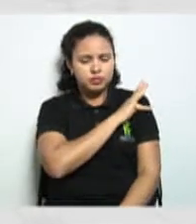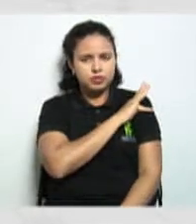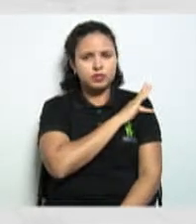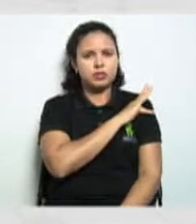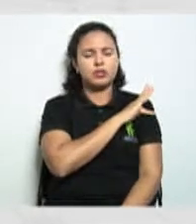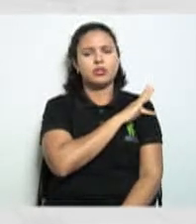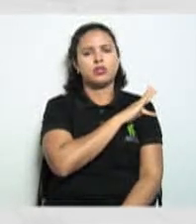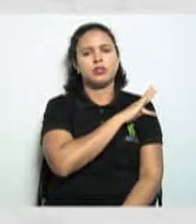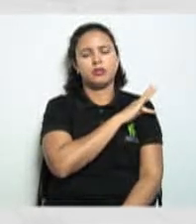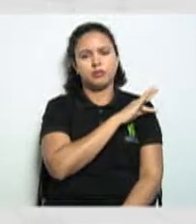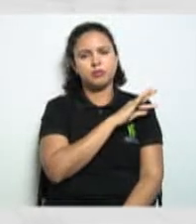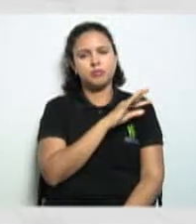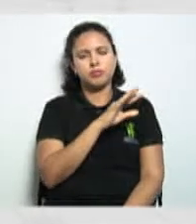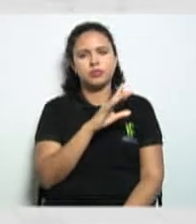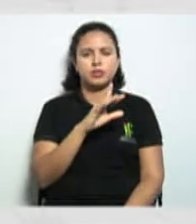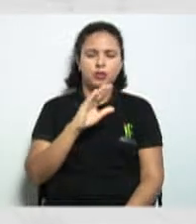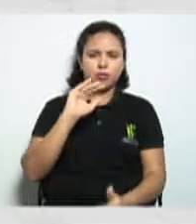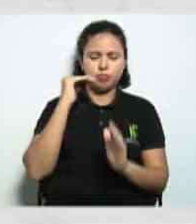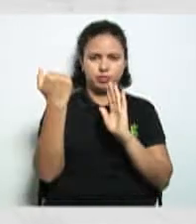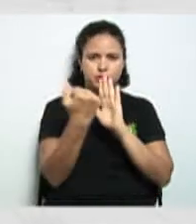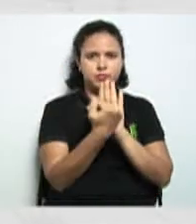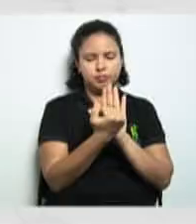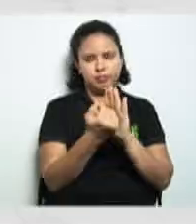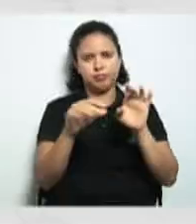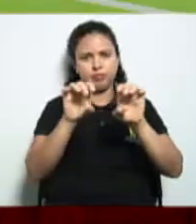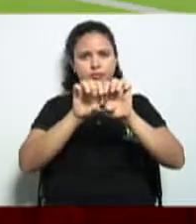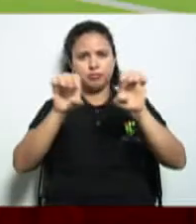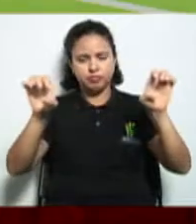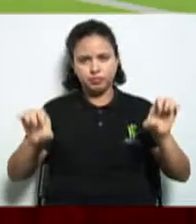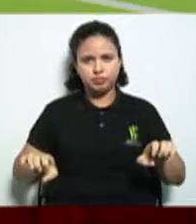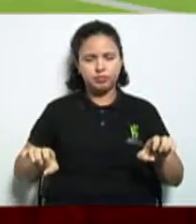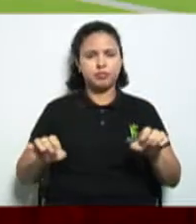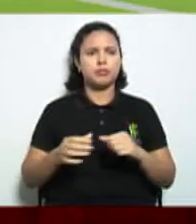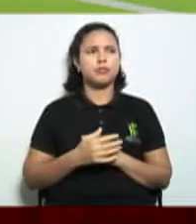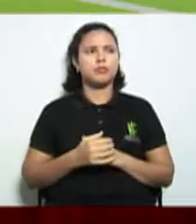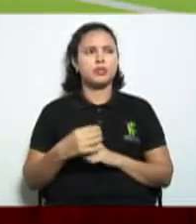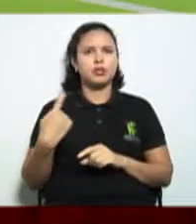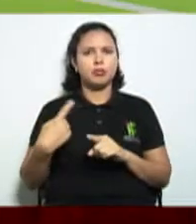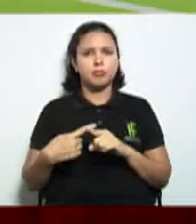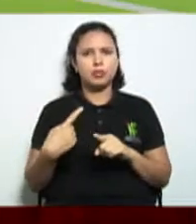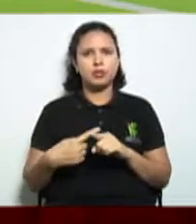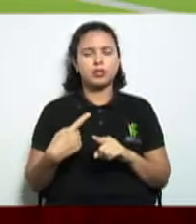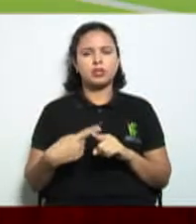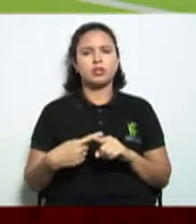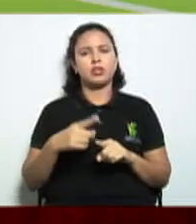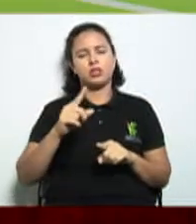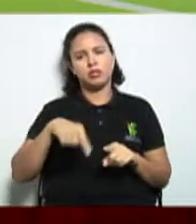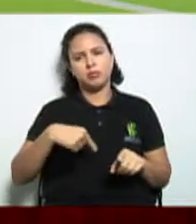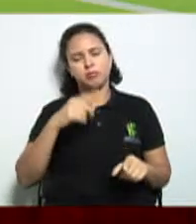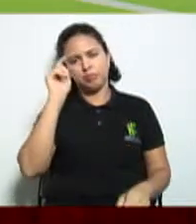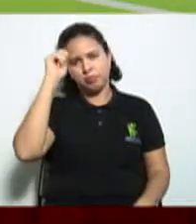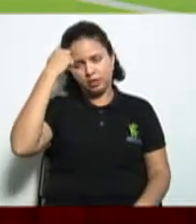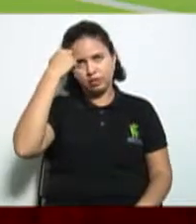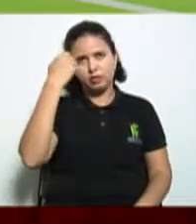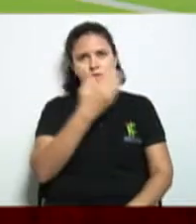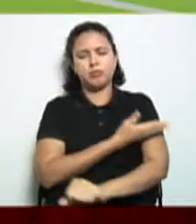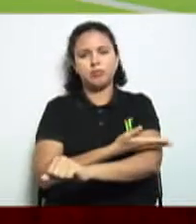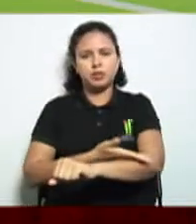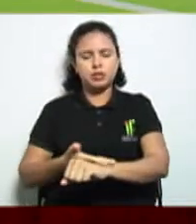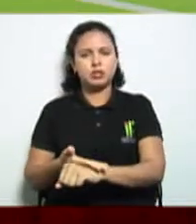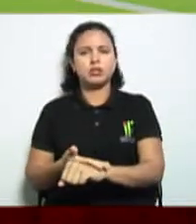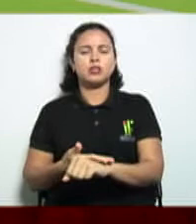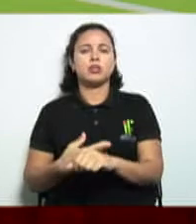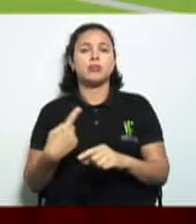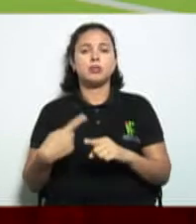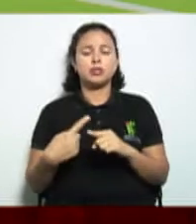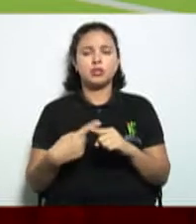Ariadne, seguem essa estrutura, né? Principalmente porque... por que é preto, por que é branco, por que é 3? É para, né,